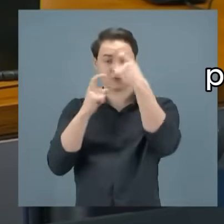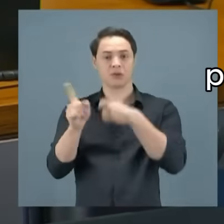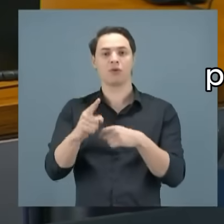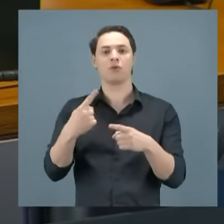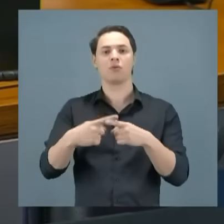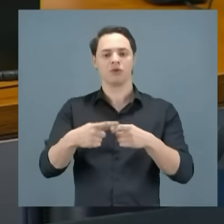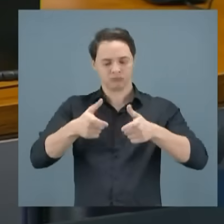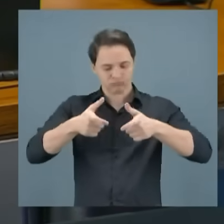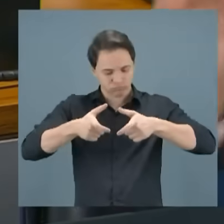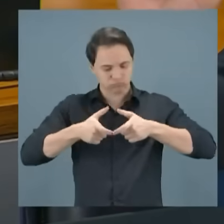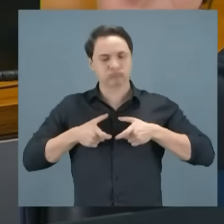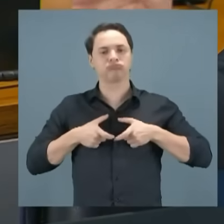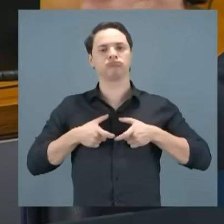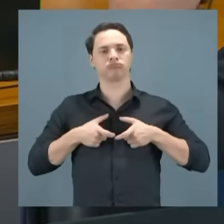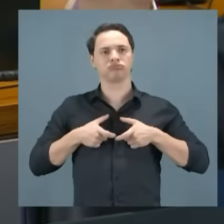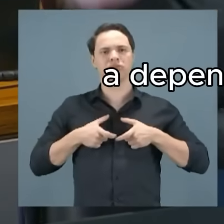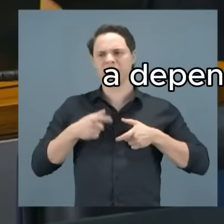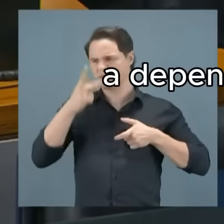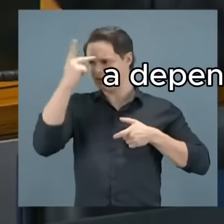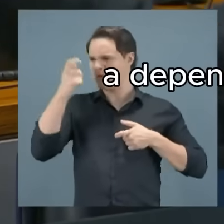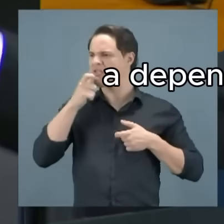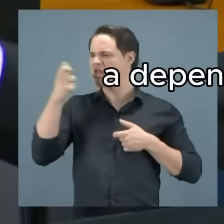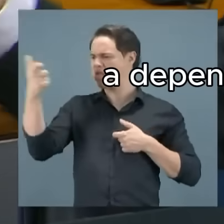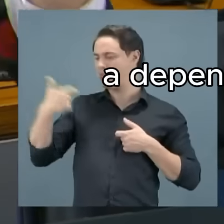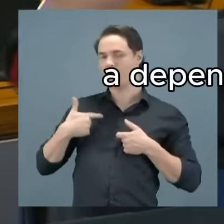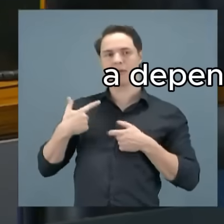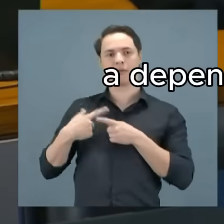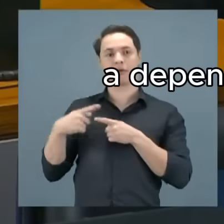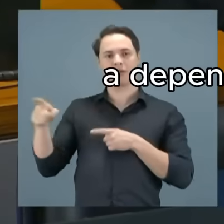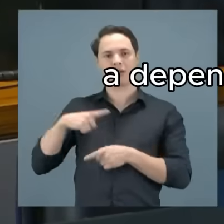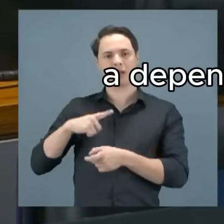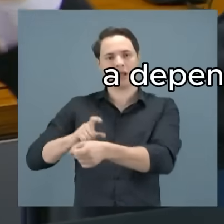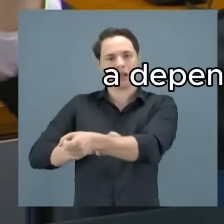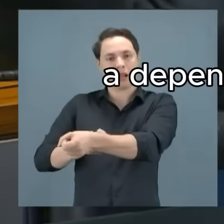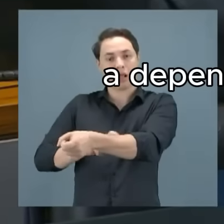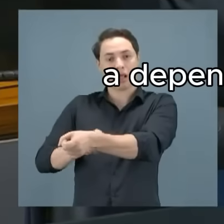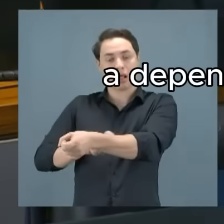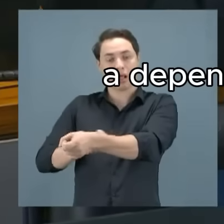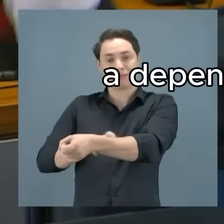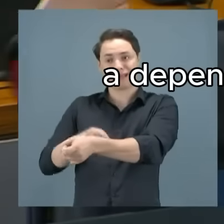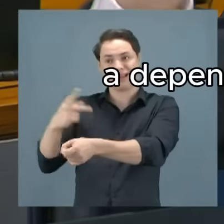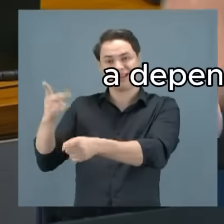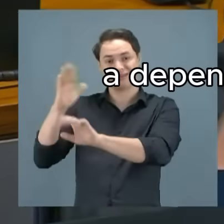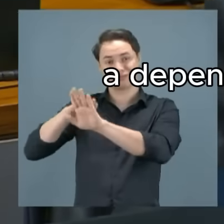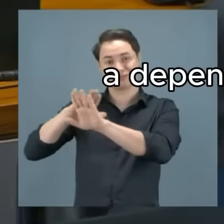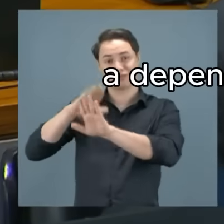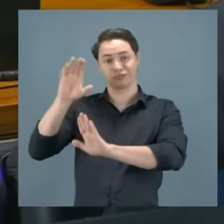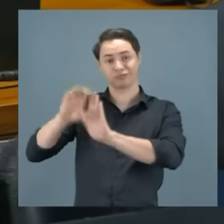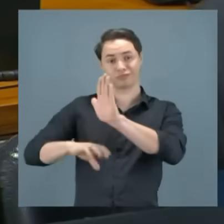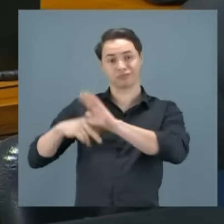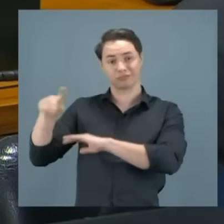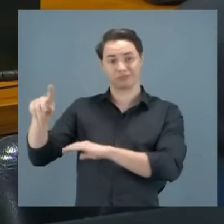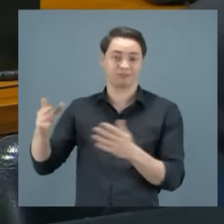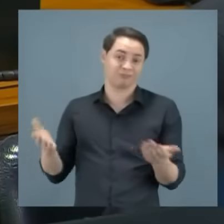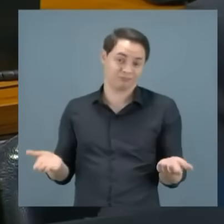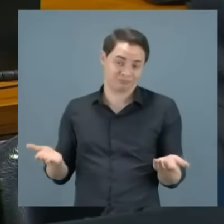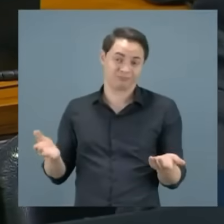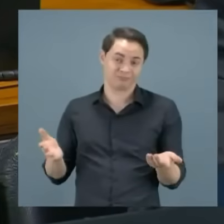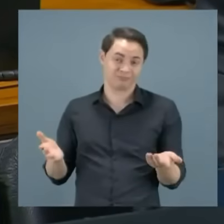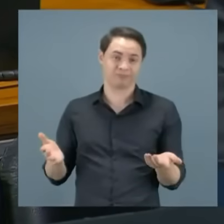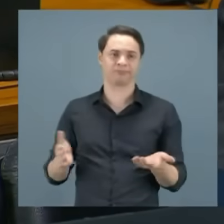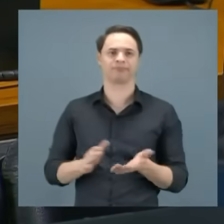ao mérito receber ofensas a depender de quem vem e do currículo ou folha corrida que